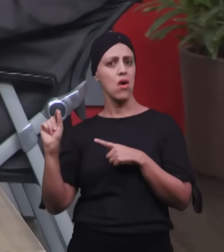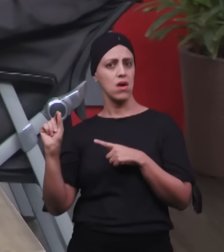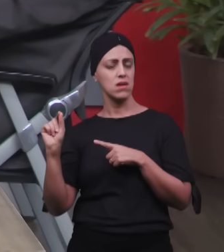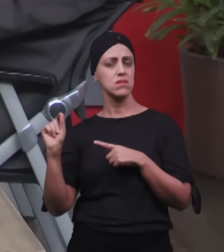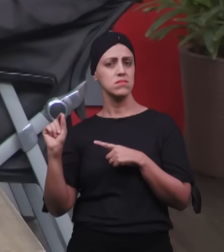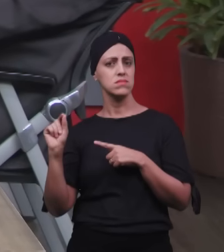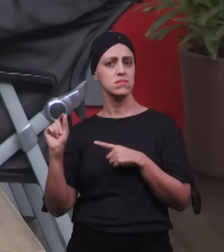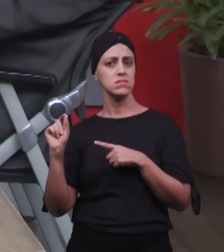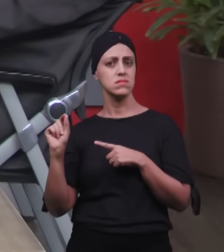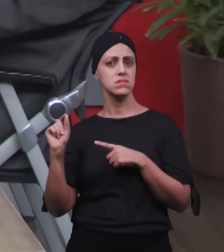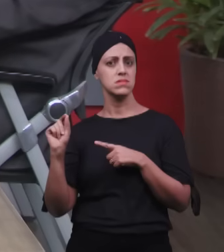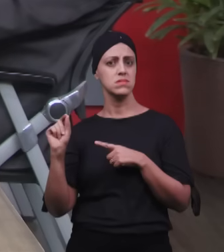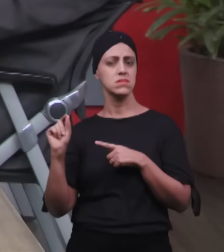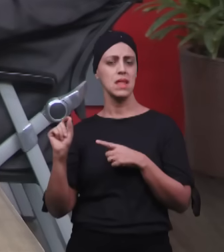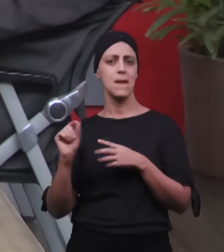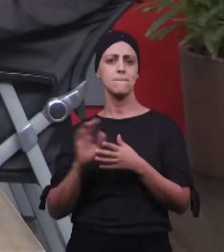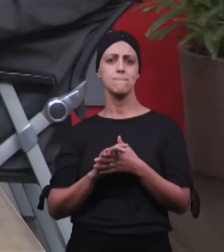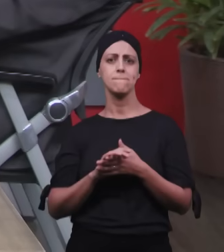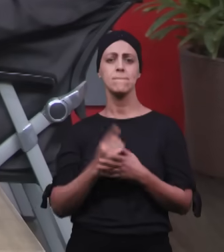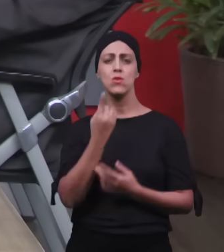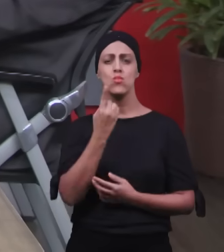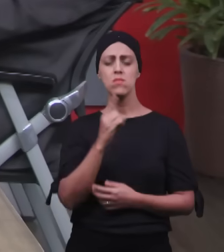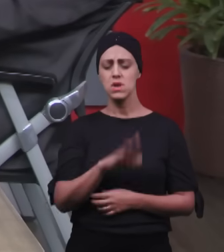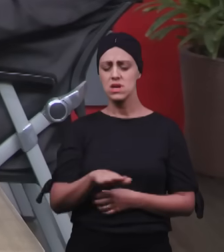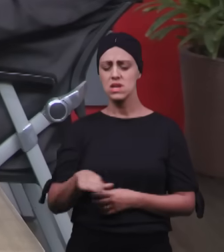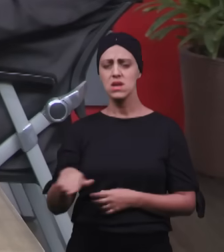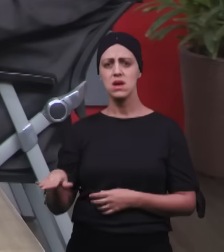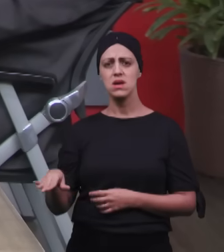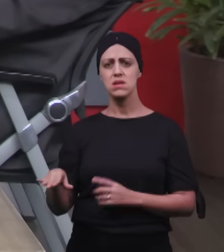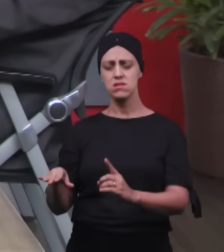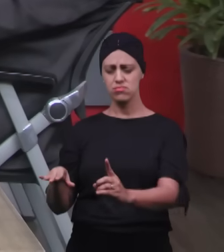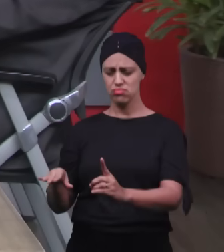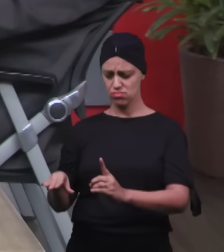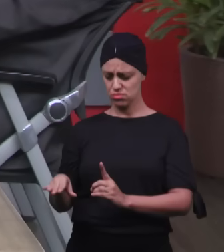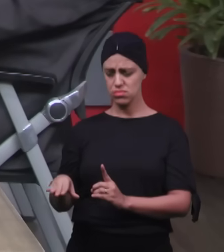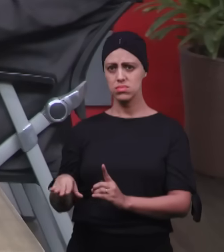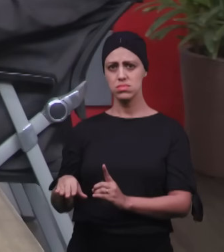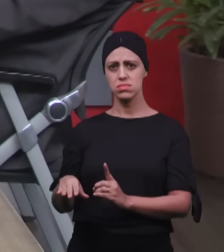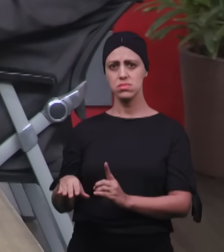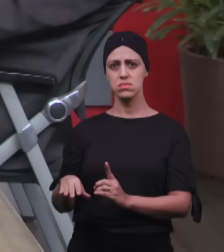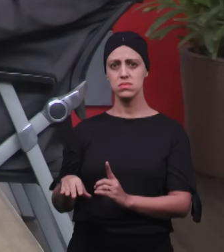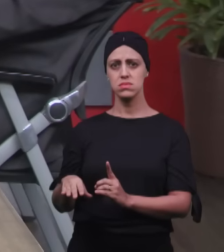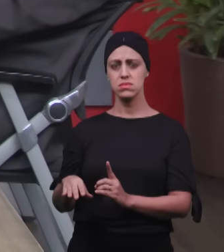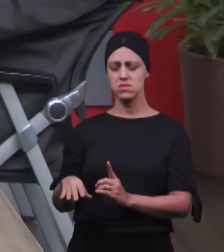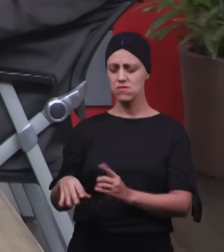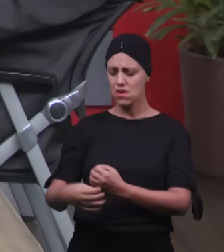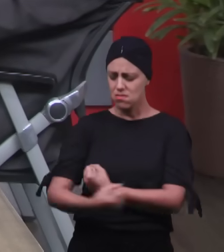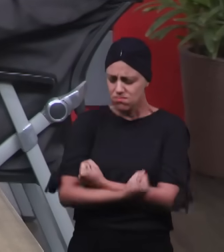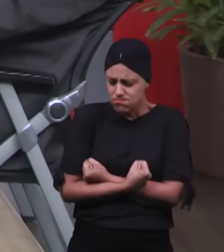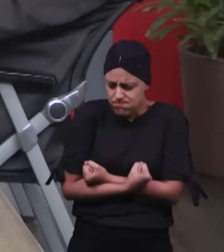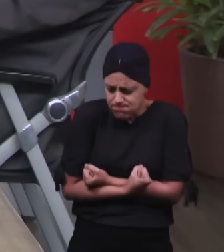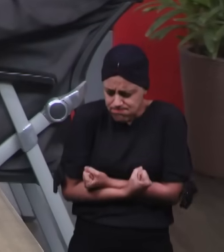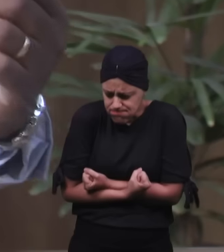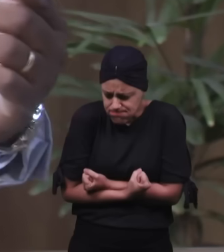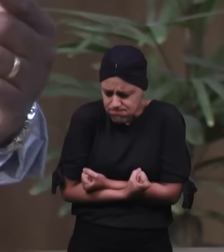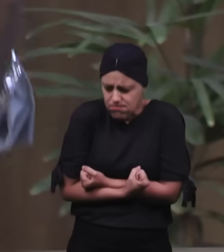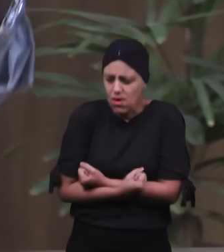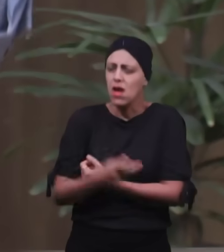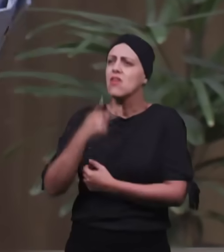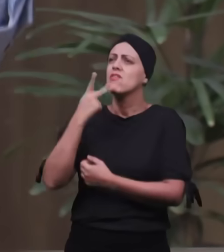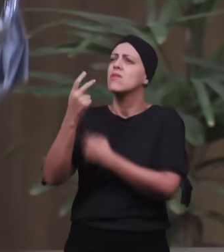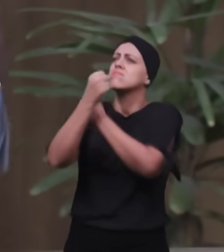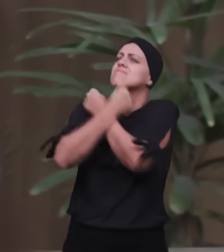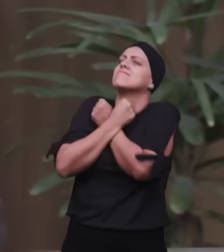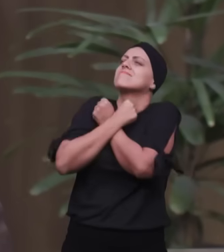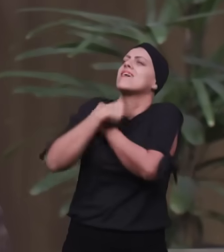não tive assistência para não dizer uma criança se aproximou de mim ele deu um forte abraço e diz assim